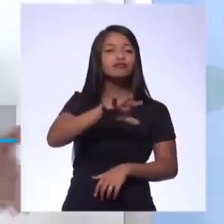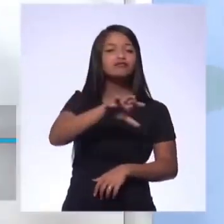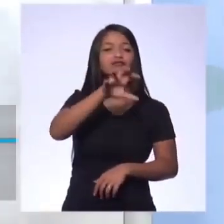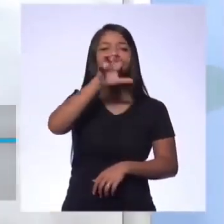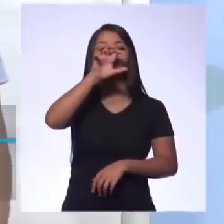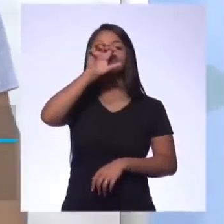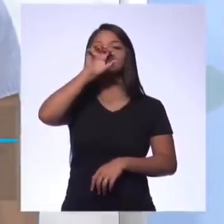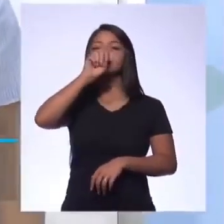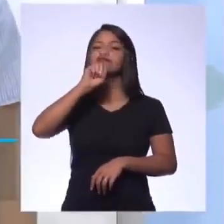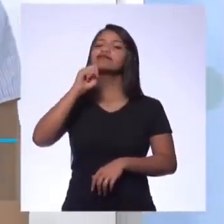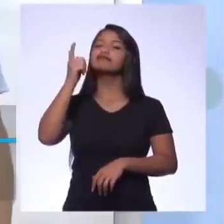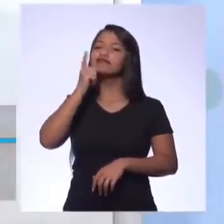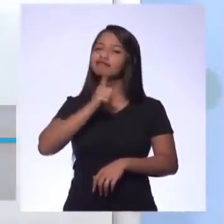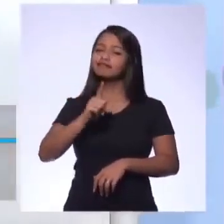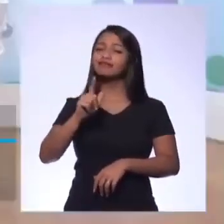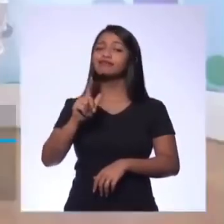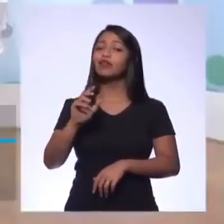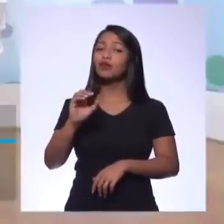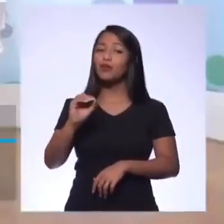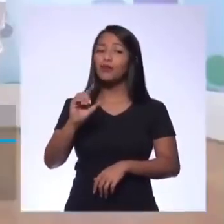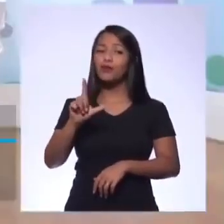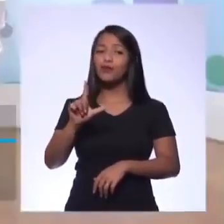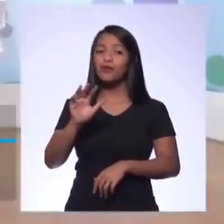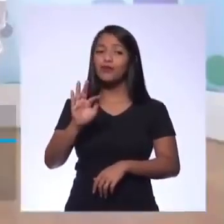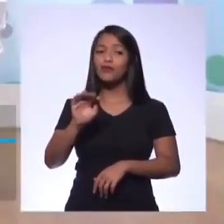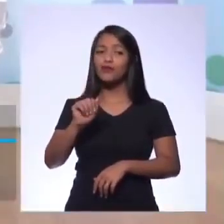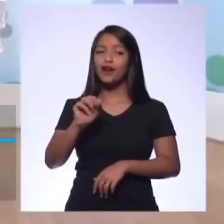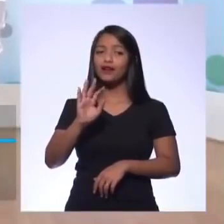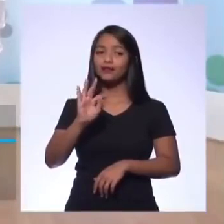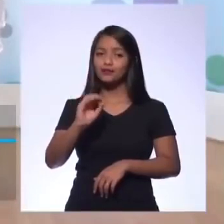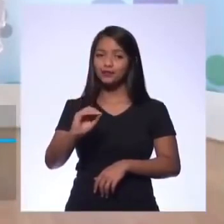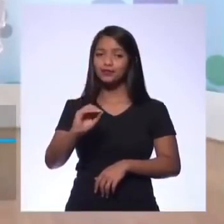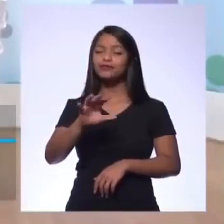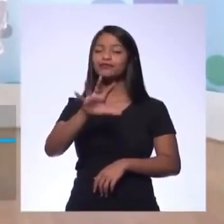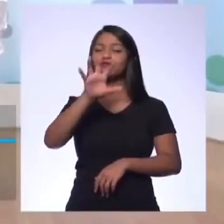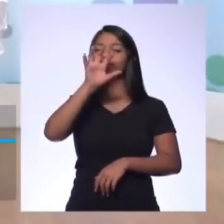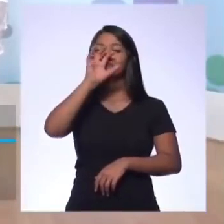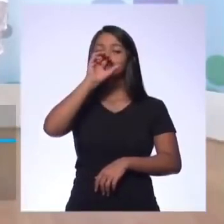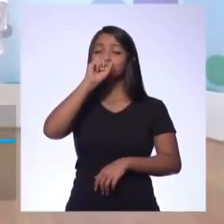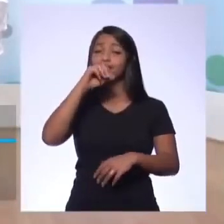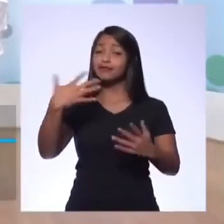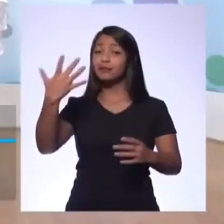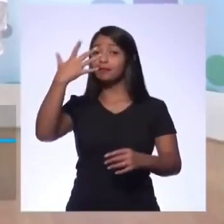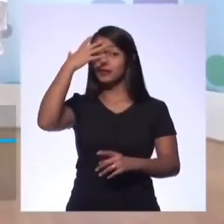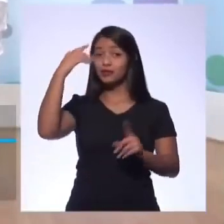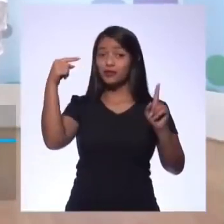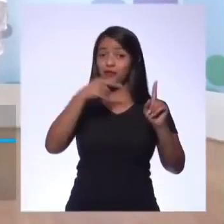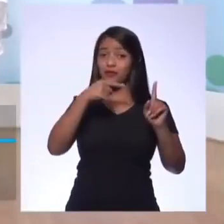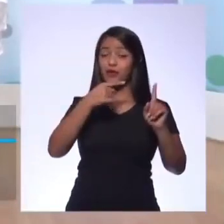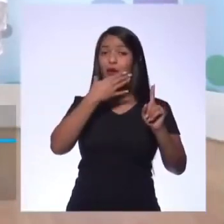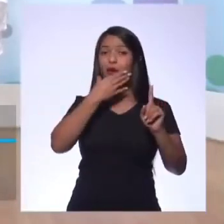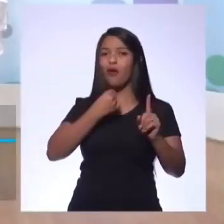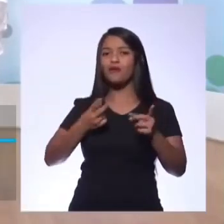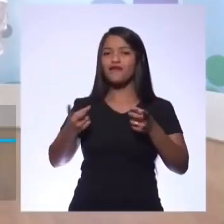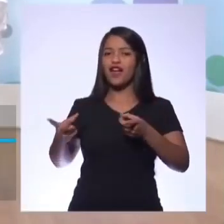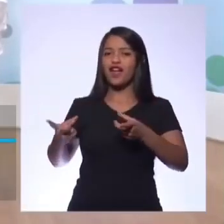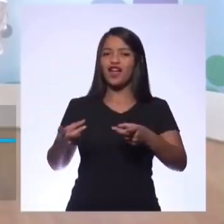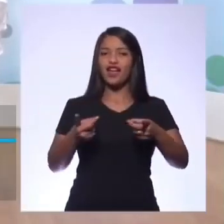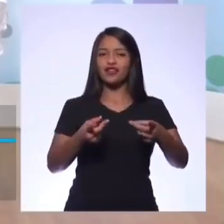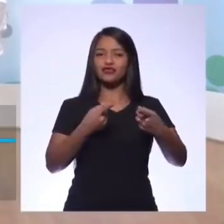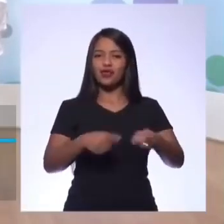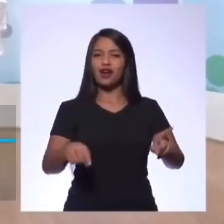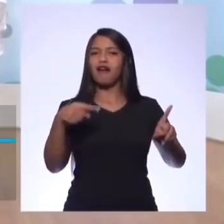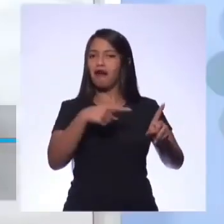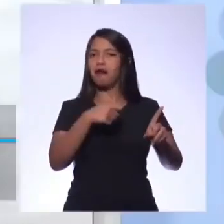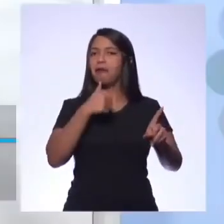do olfato, olha aí. O vendedor do churrasquinho é que se beneficia. É lógico, o cheiro vai longe, porque a fumaça vai longe, ele pega o seu nariz, ele